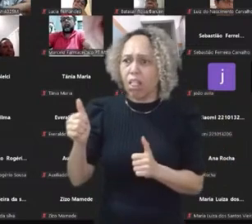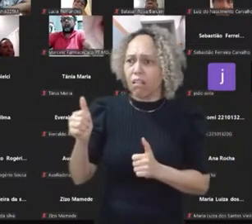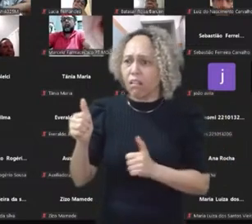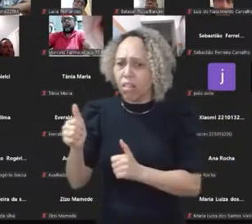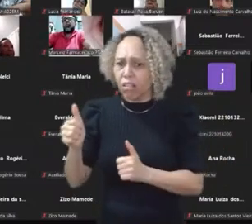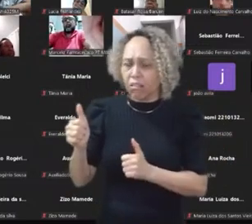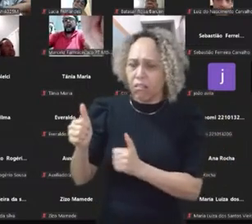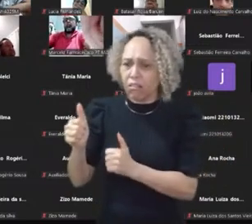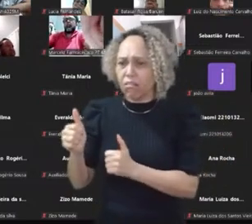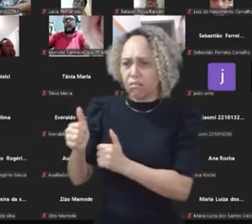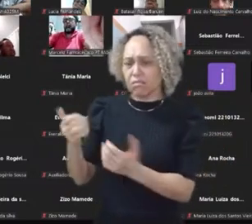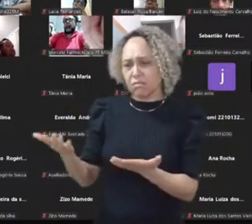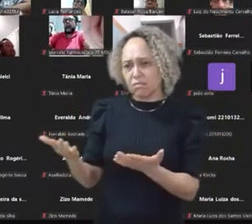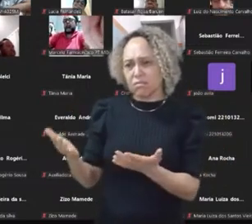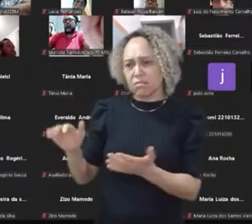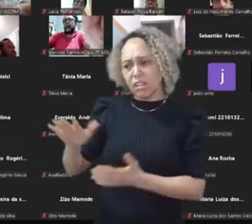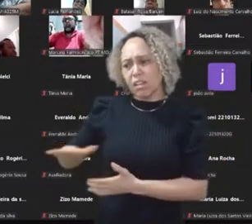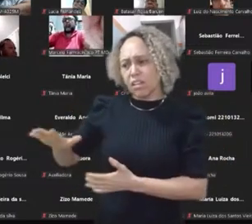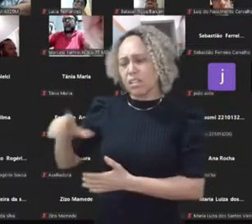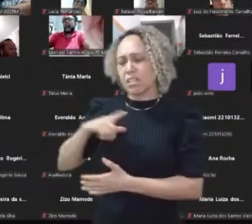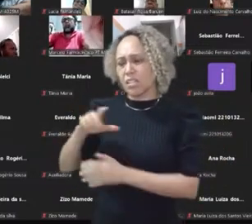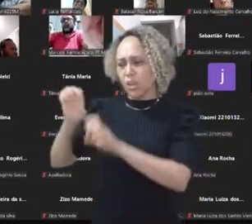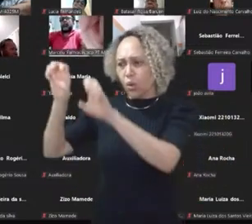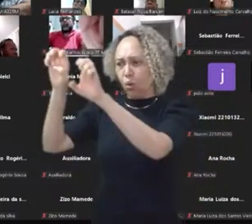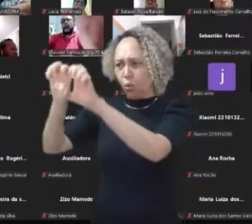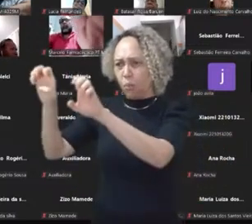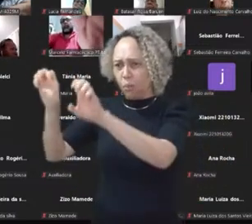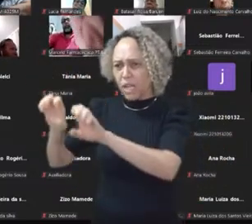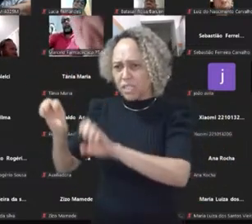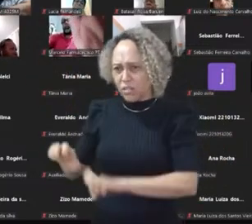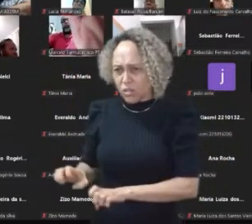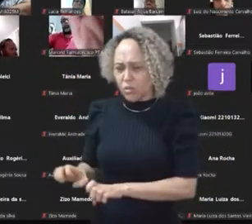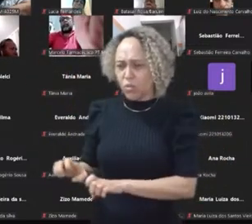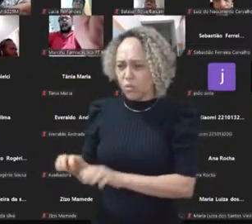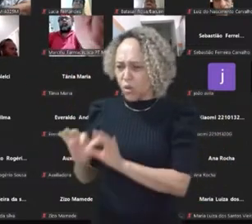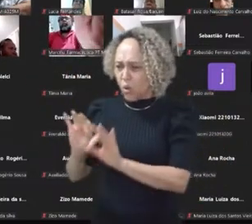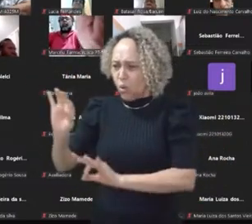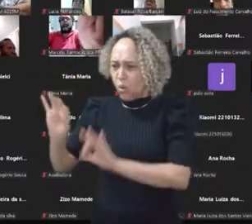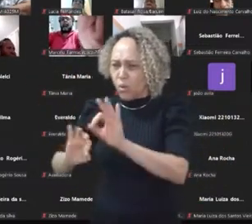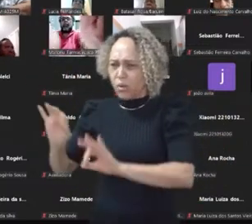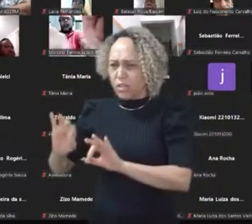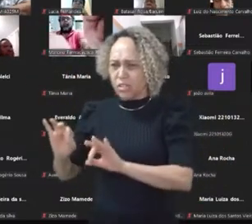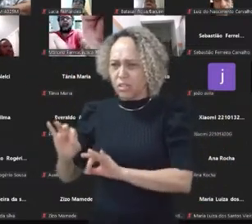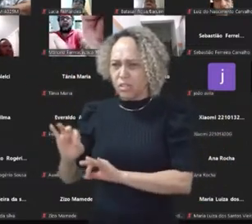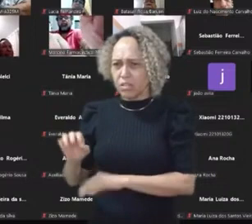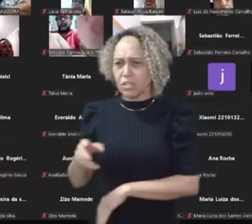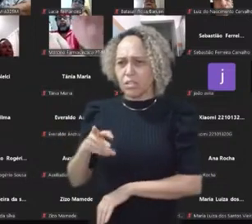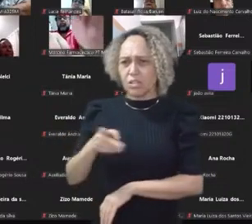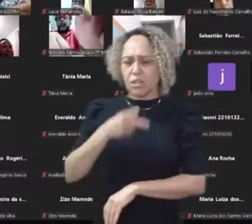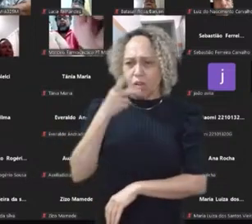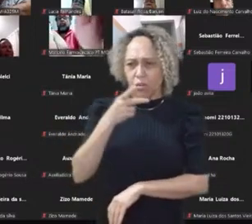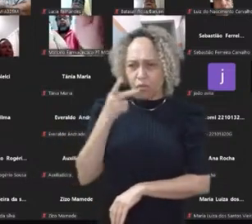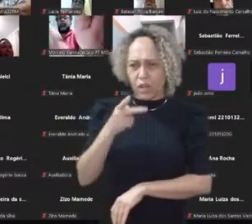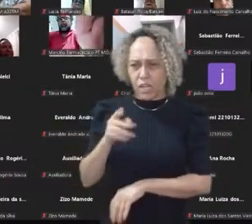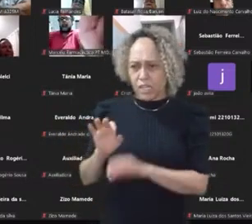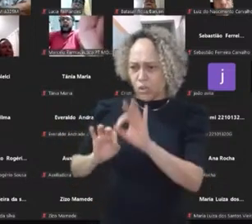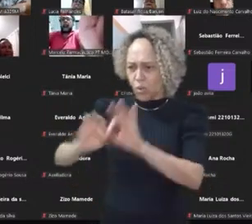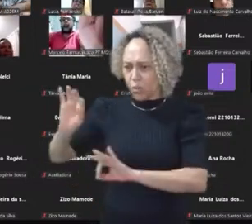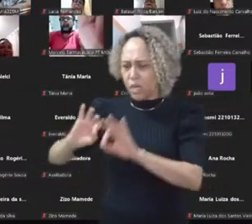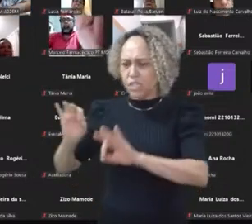deles então eles tinham uma uma estrutura e uma organização quando eu falei aqui na na minha fala sobre